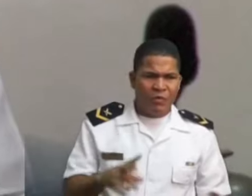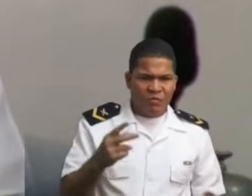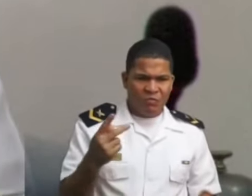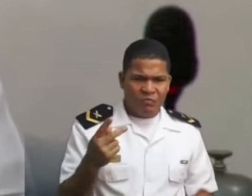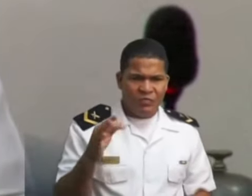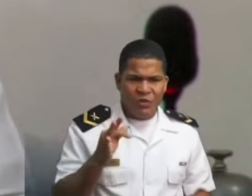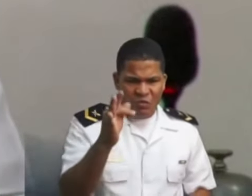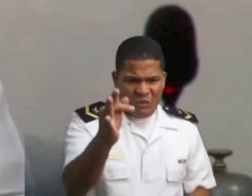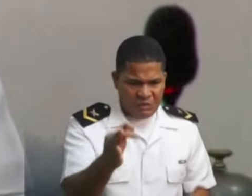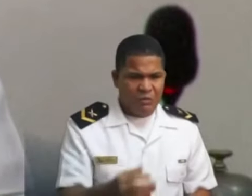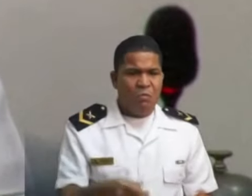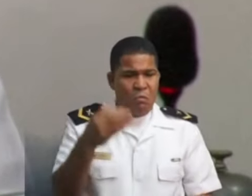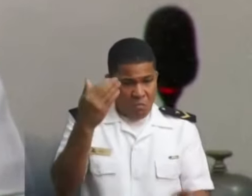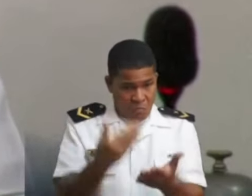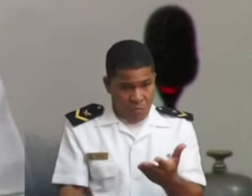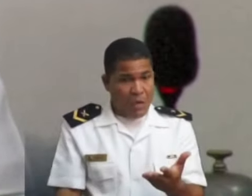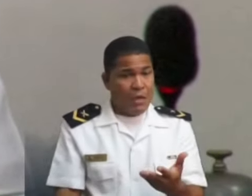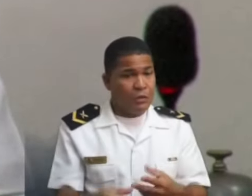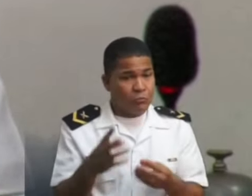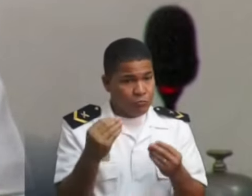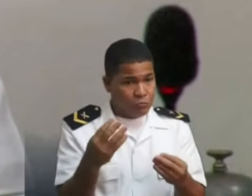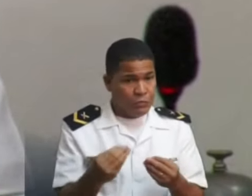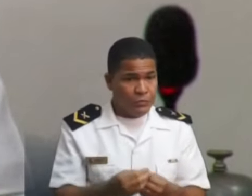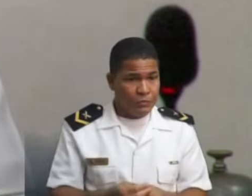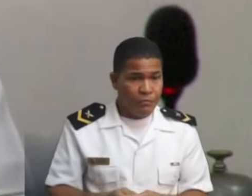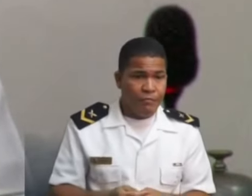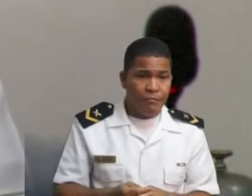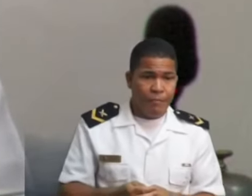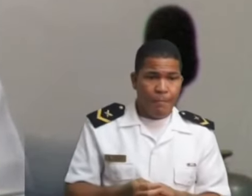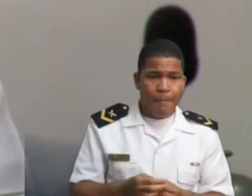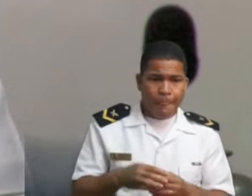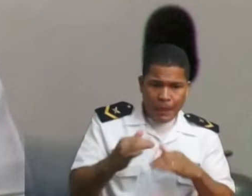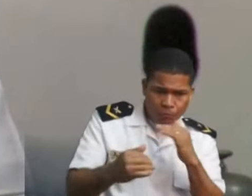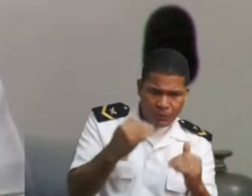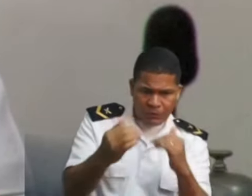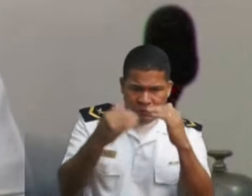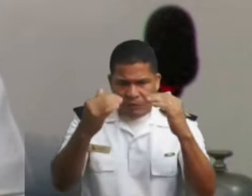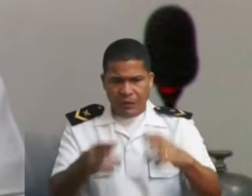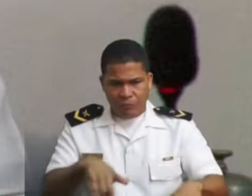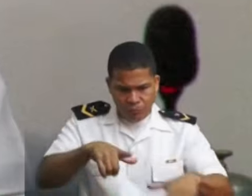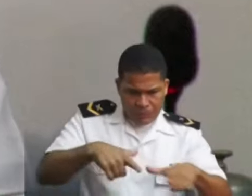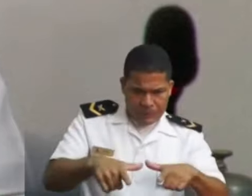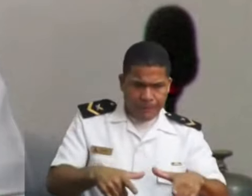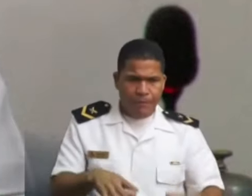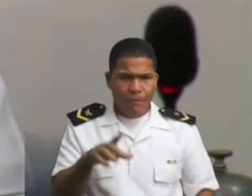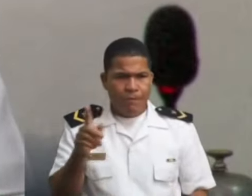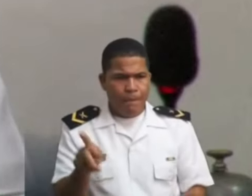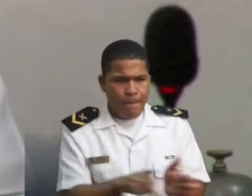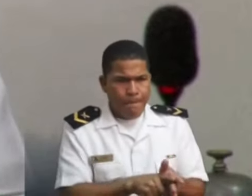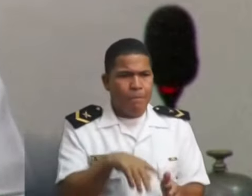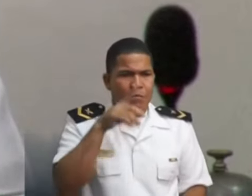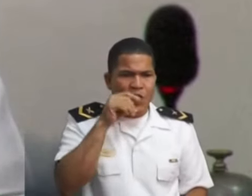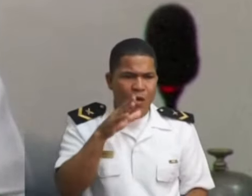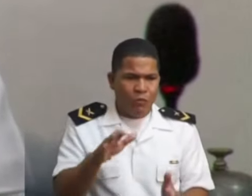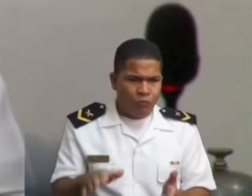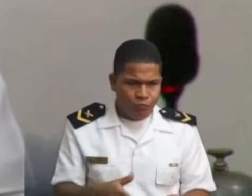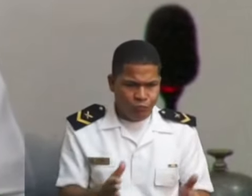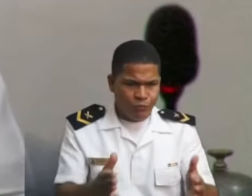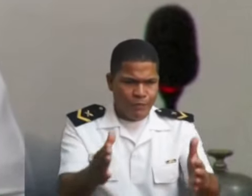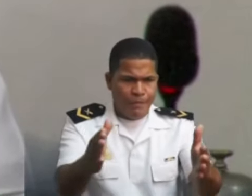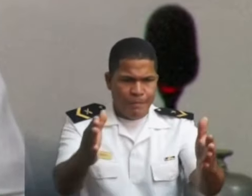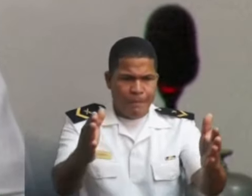sua complacência. O desenvolvimento das atividades ligadas ao mar, longe de ser uma opção